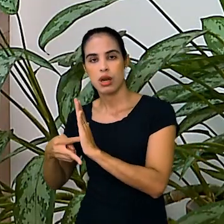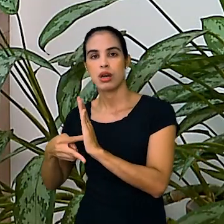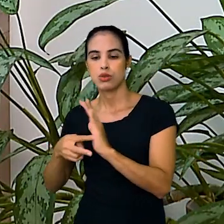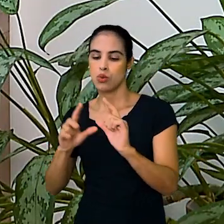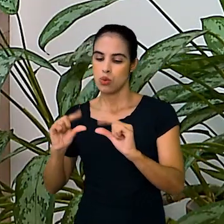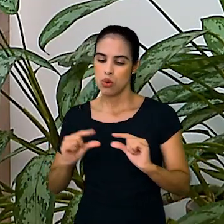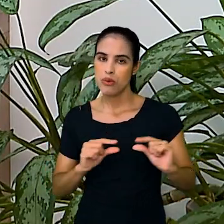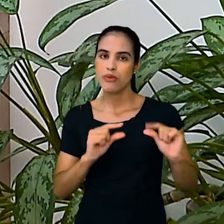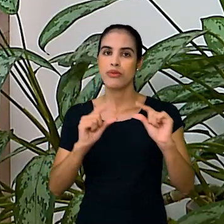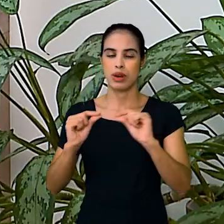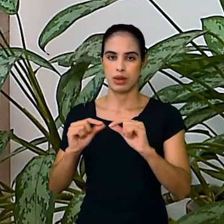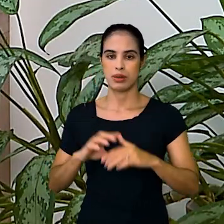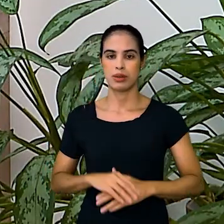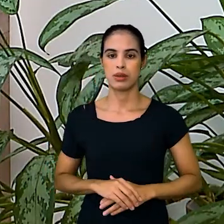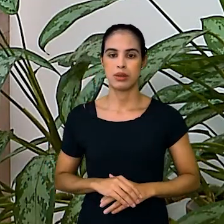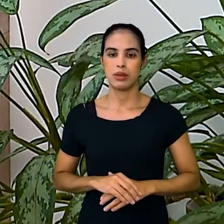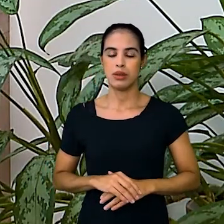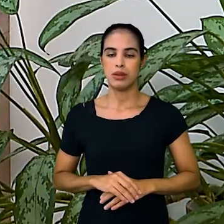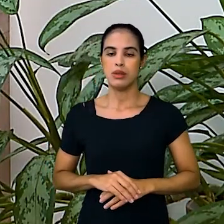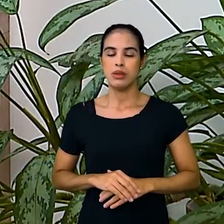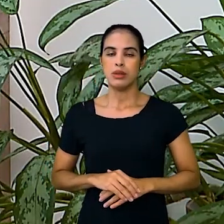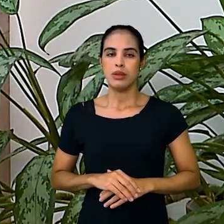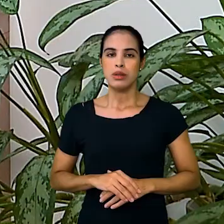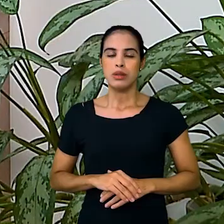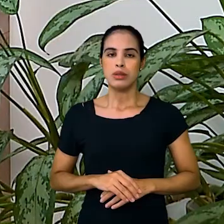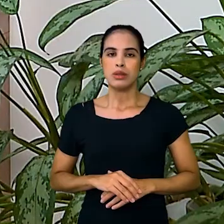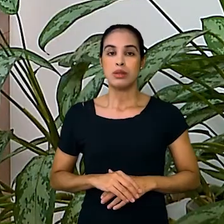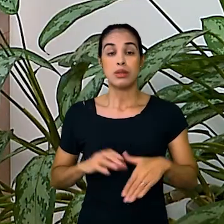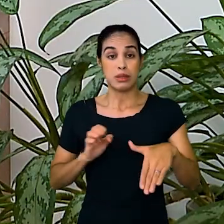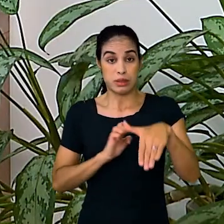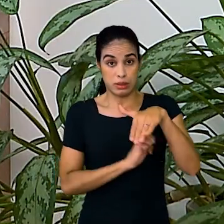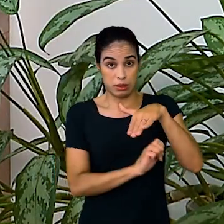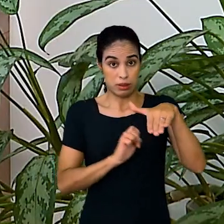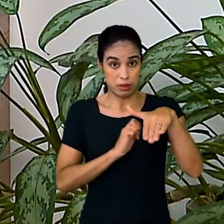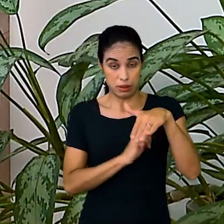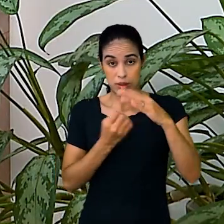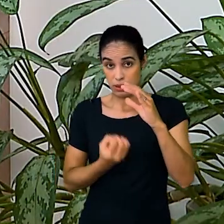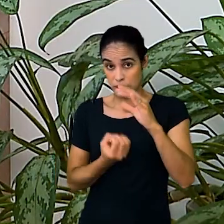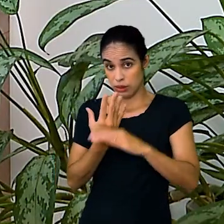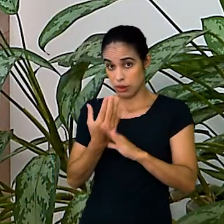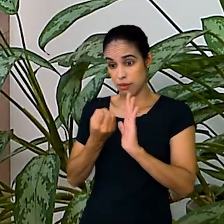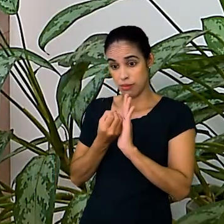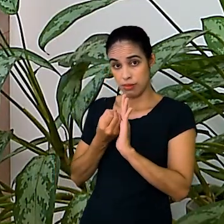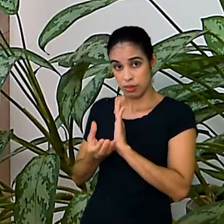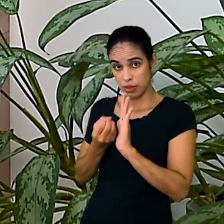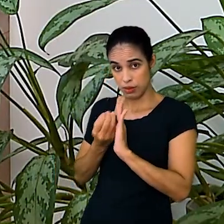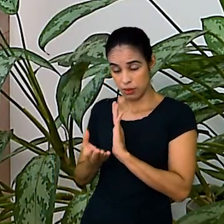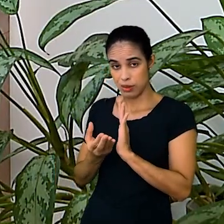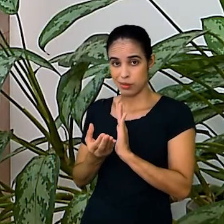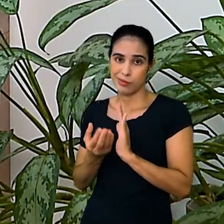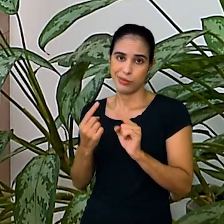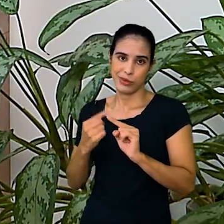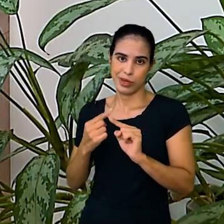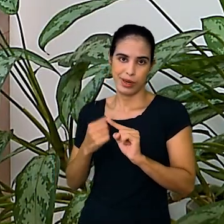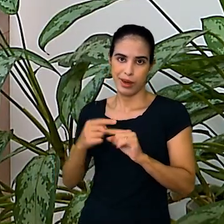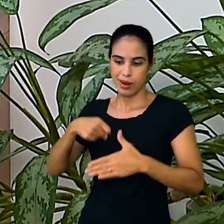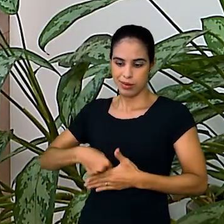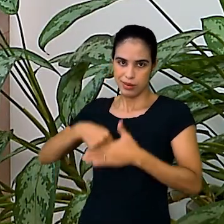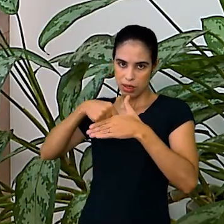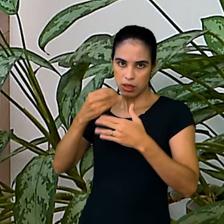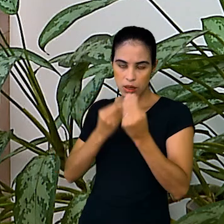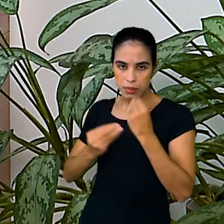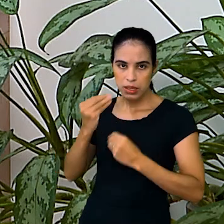sindicato da classe trabalhadora, ainda que o empregador crie um benefício, como se trata desse auxílio